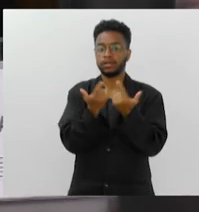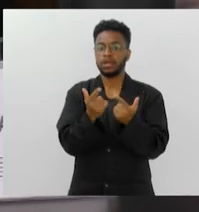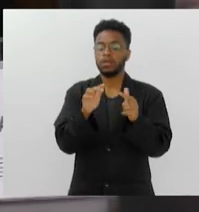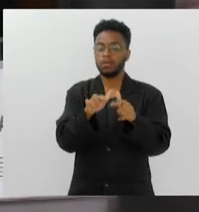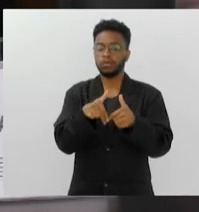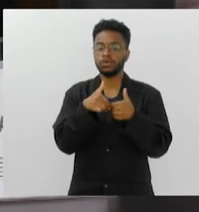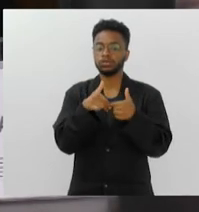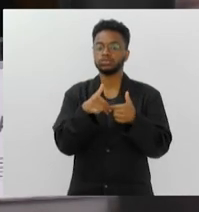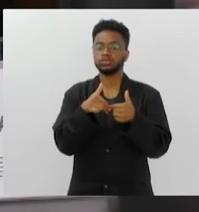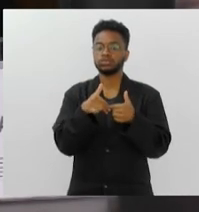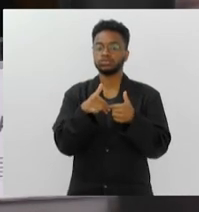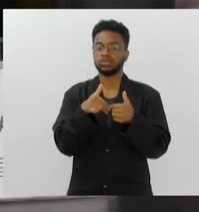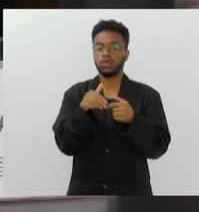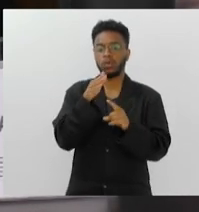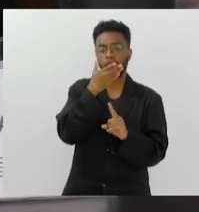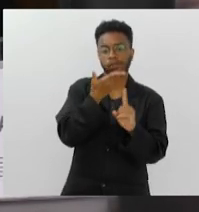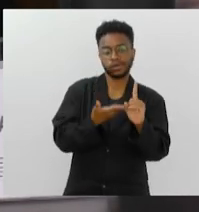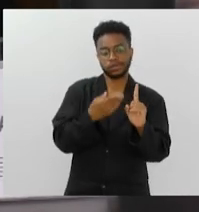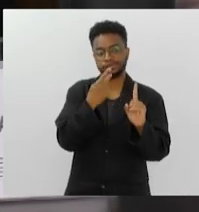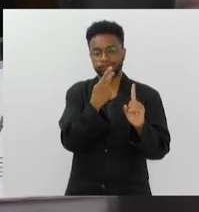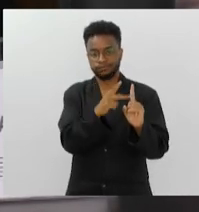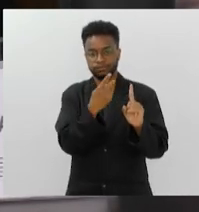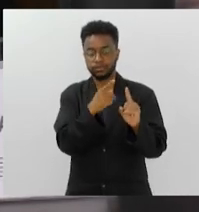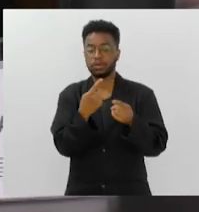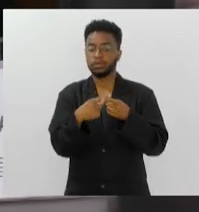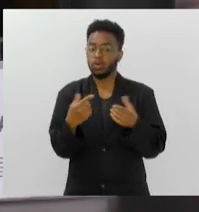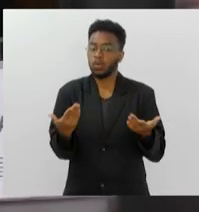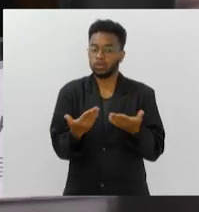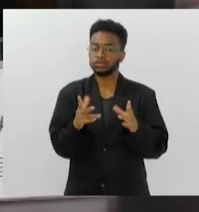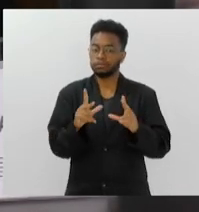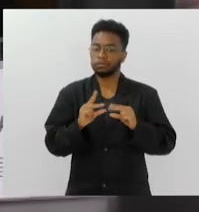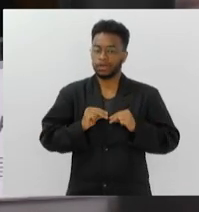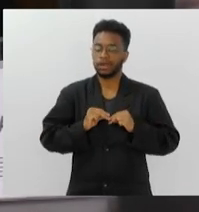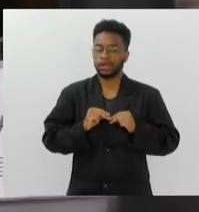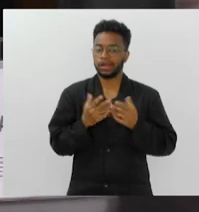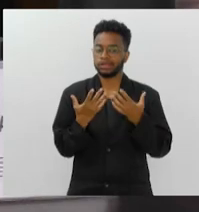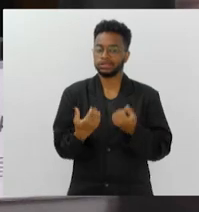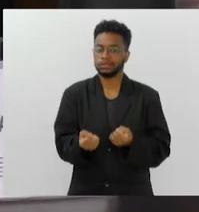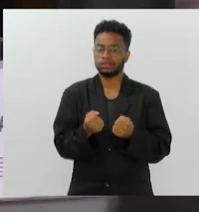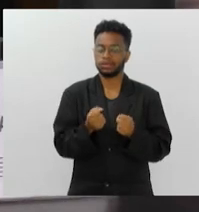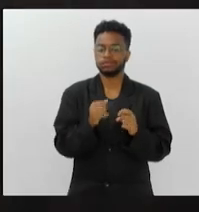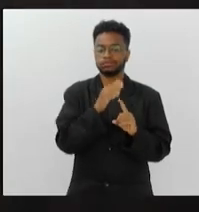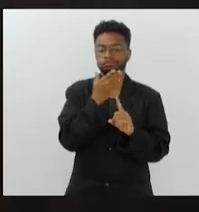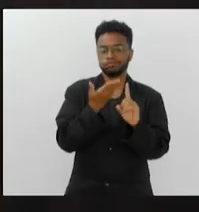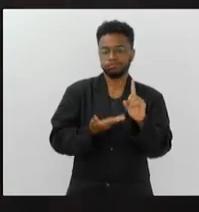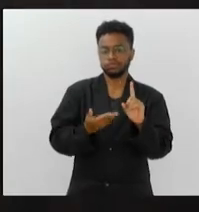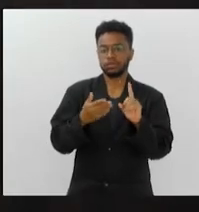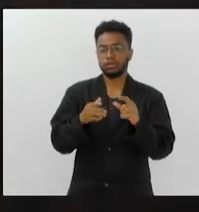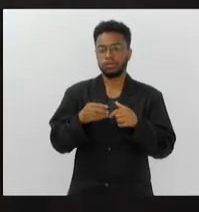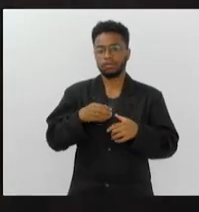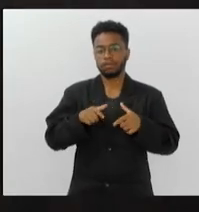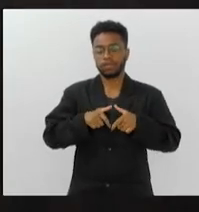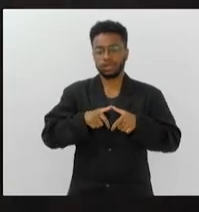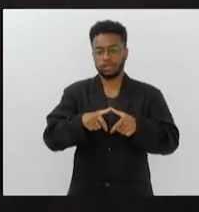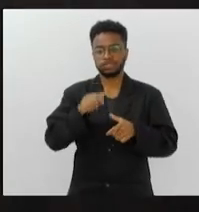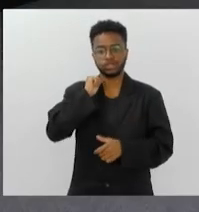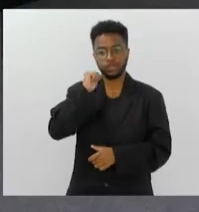senhor Orlandino, que merecidamente recebe nesta noite a medalha Tiradentes. Muito obrigado e boa noite.